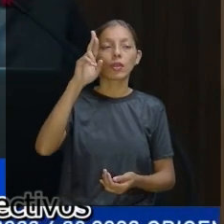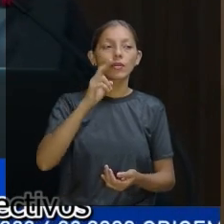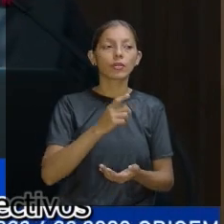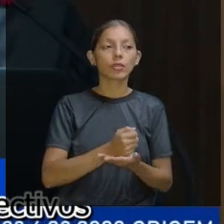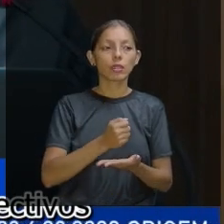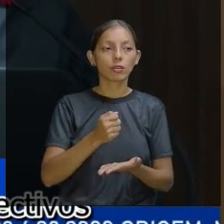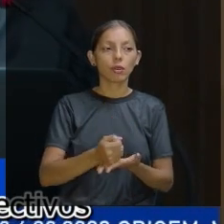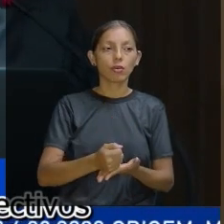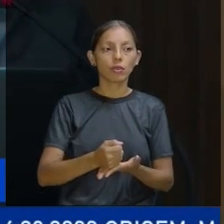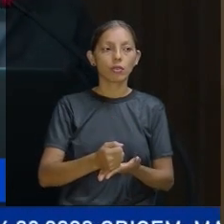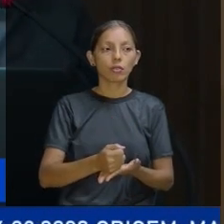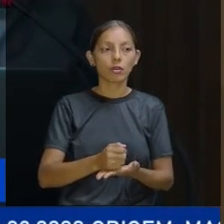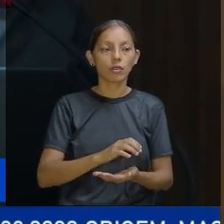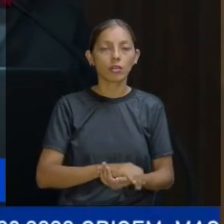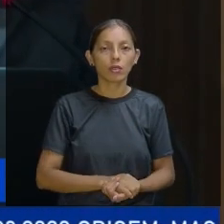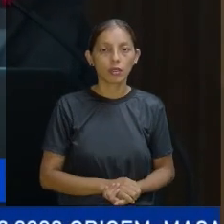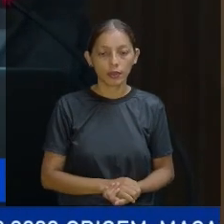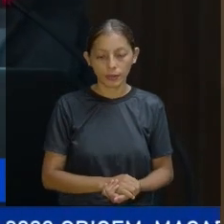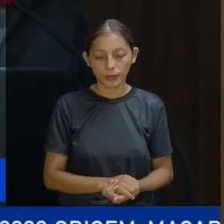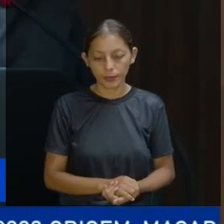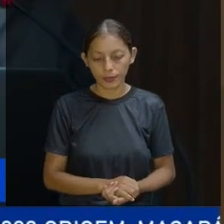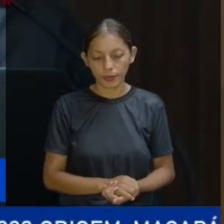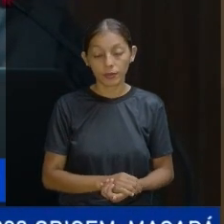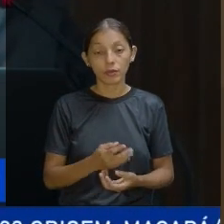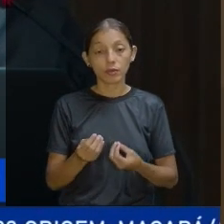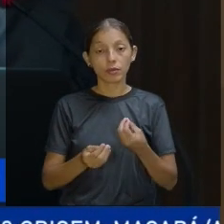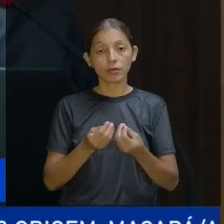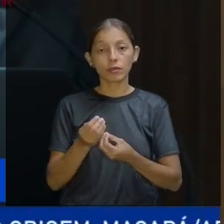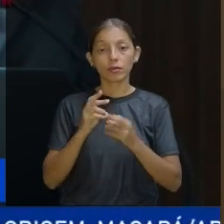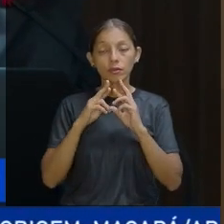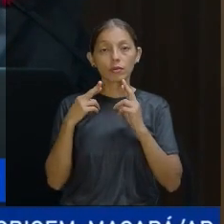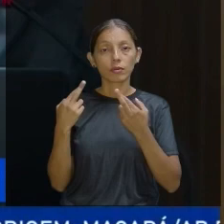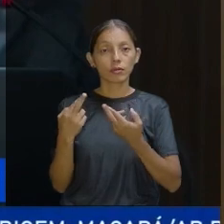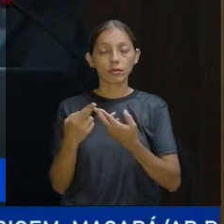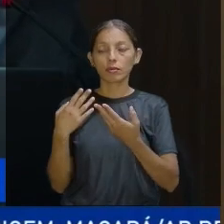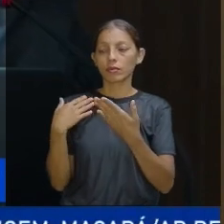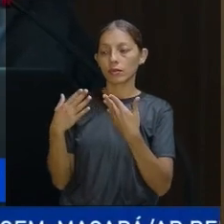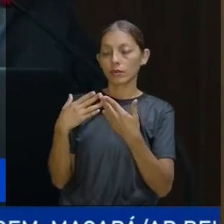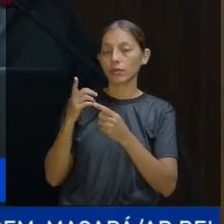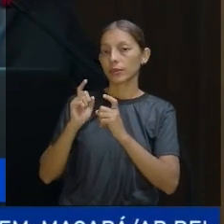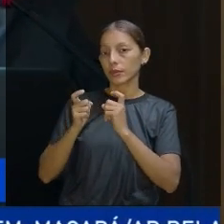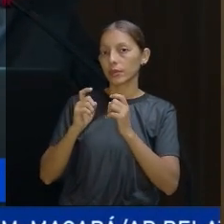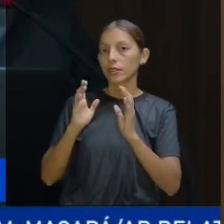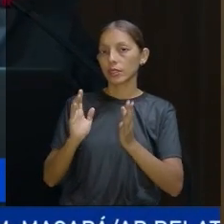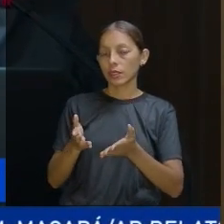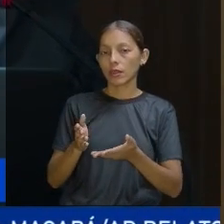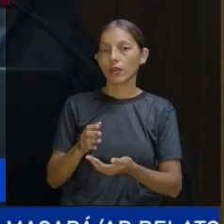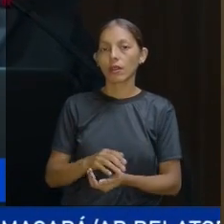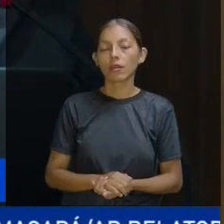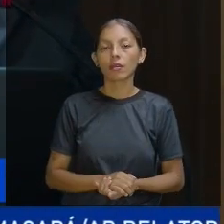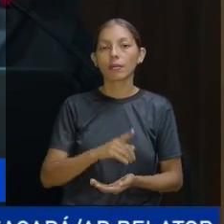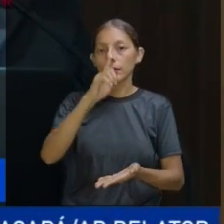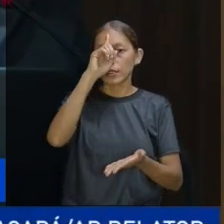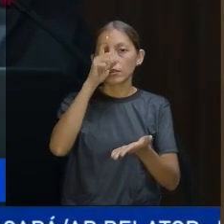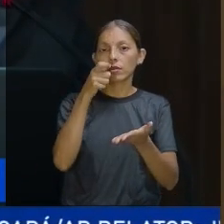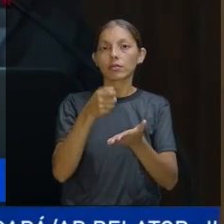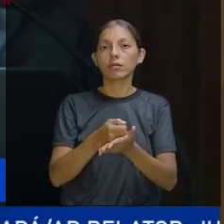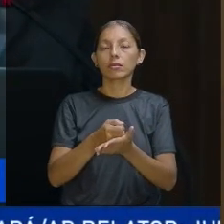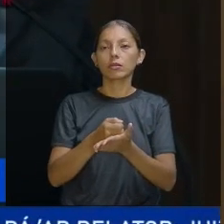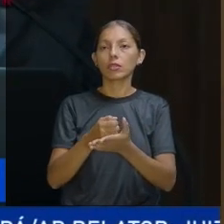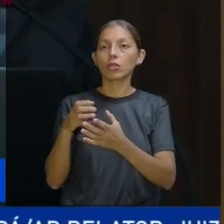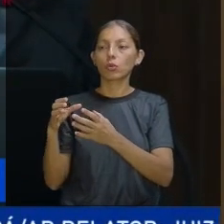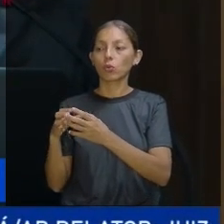coordenadoria da Corregedoria. Na ocasião, o ponto de divergência se deu quanto à definição da zona competente para